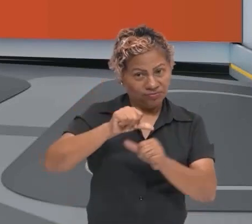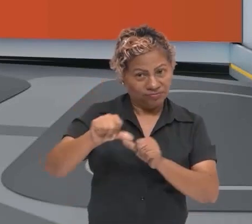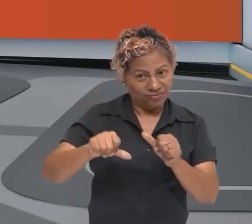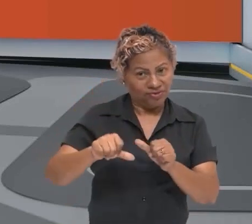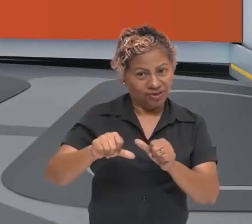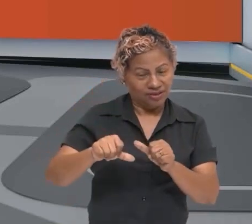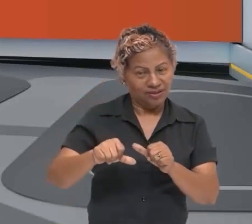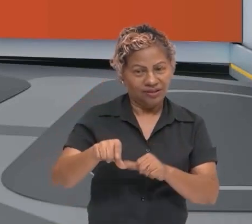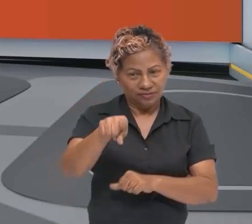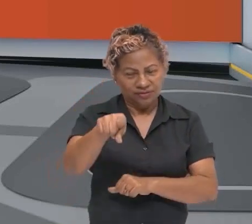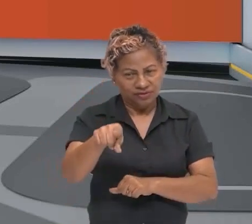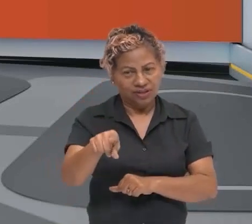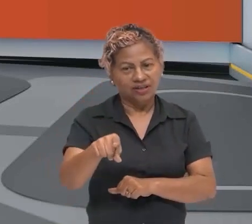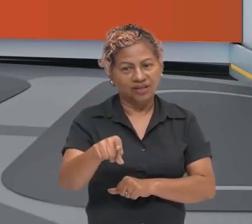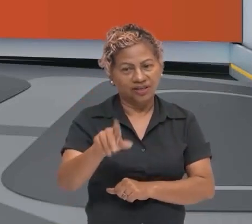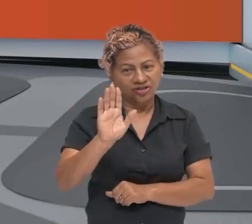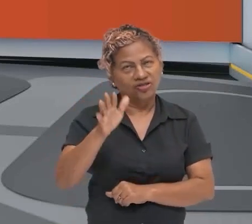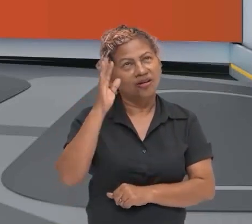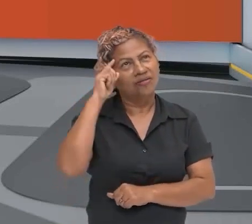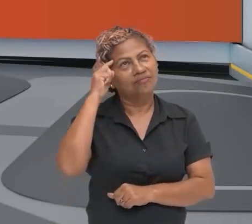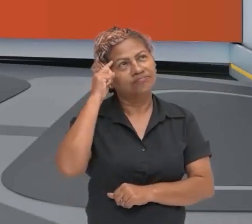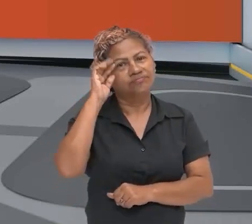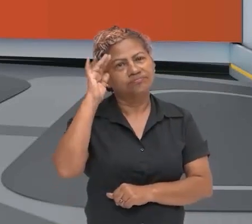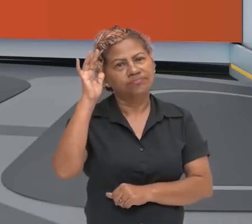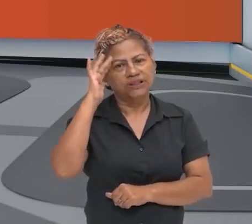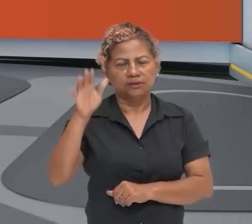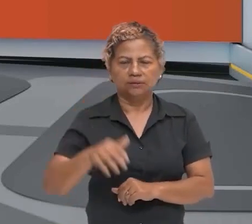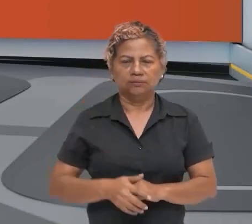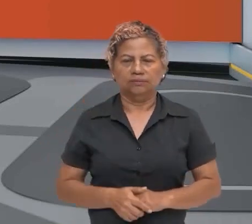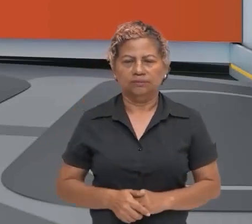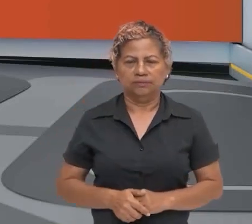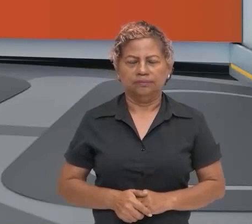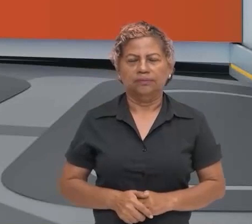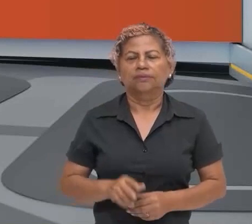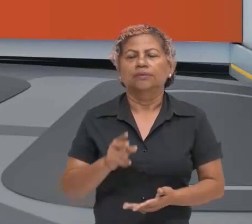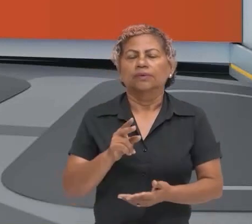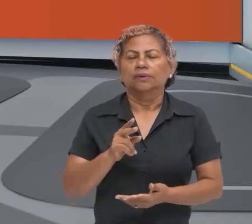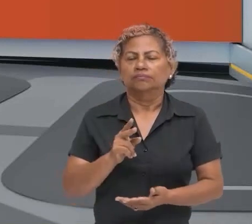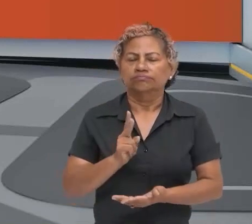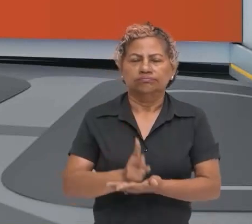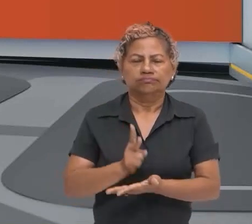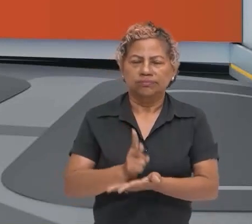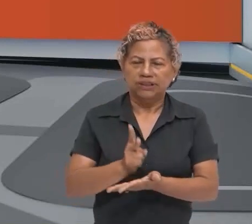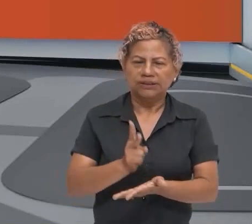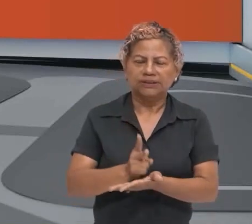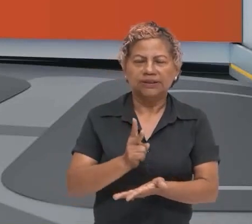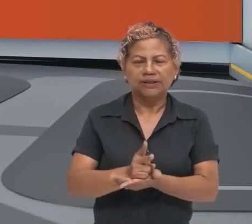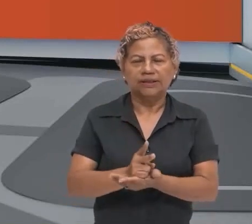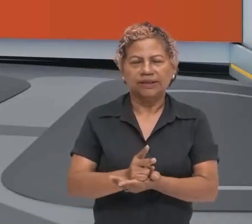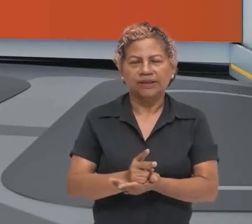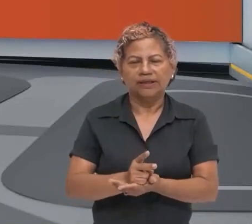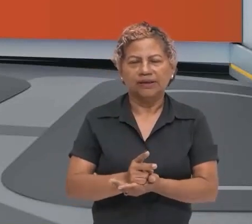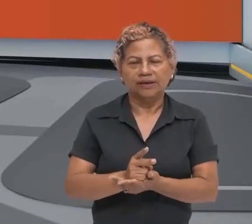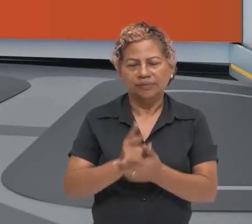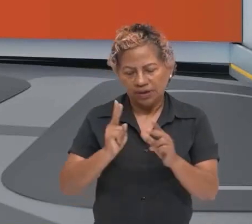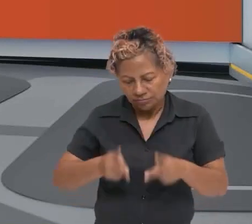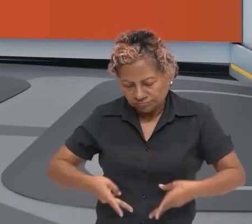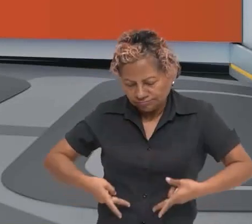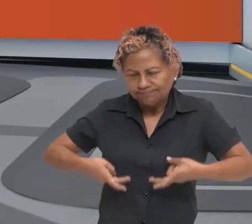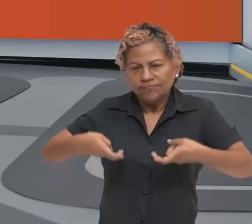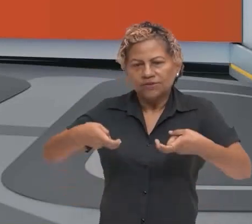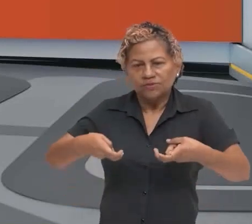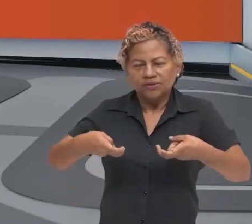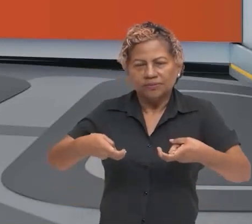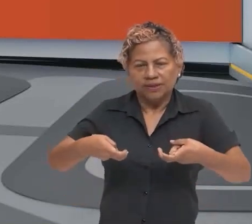Você já pensou sobre isso? É sempre estamos voltando sempre naquela tecla, o autoconhecimento. E as